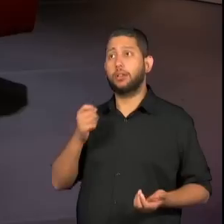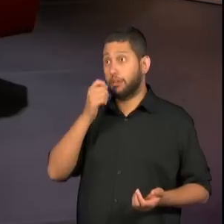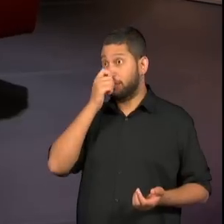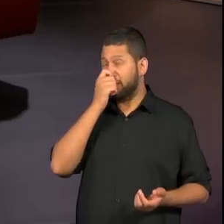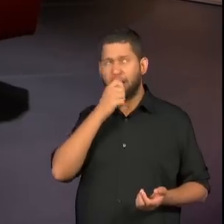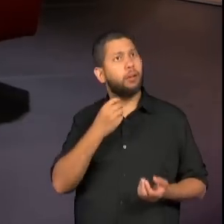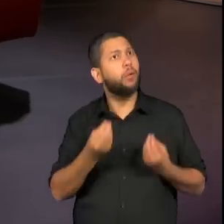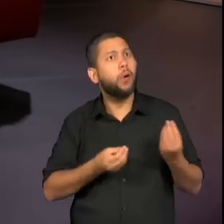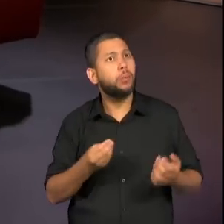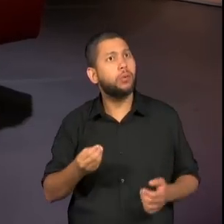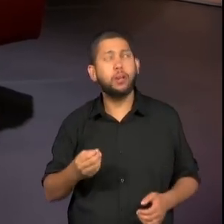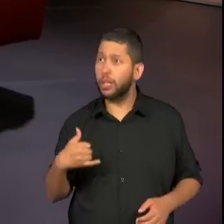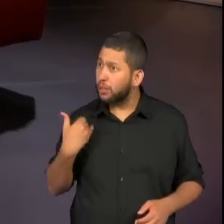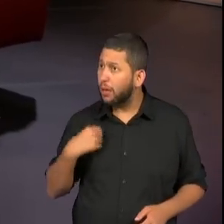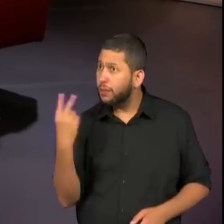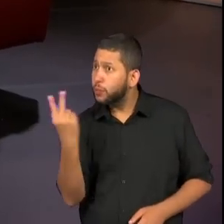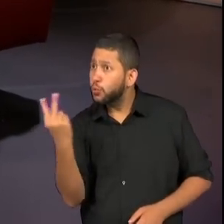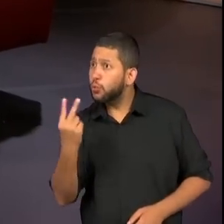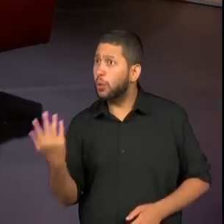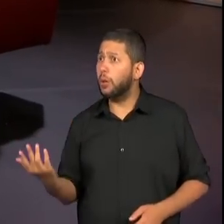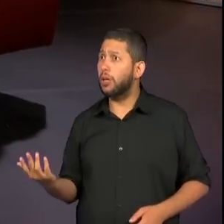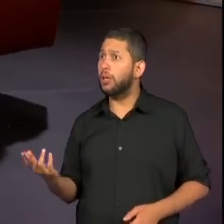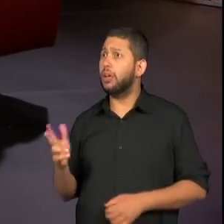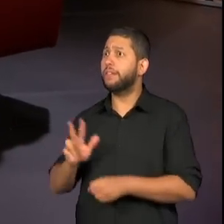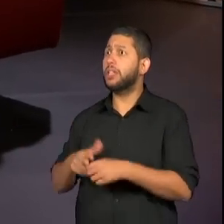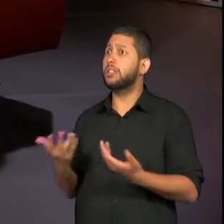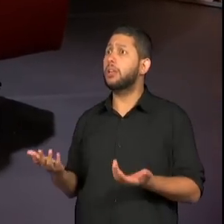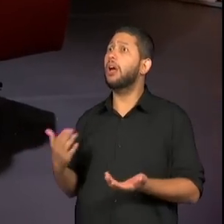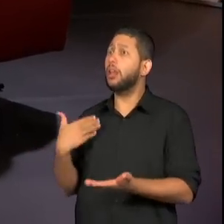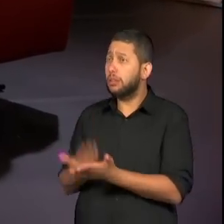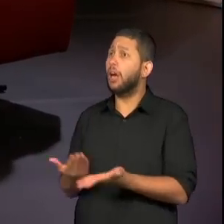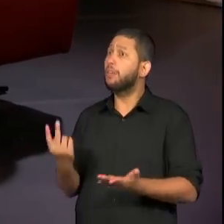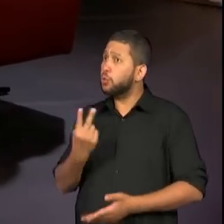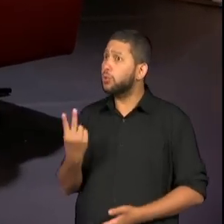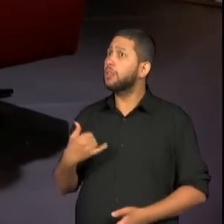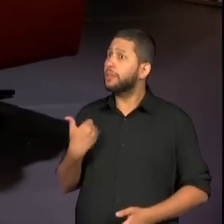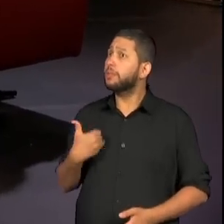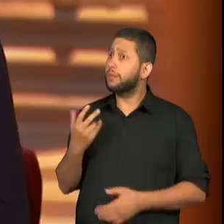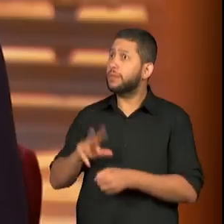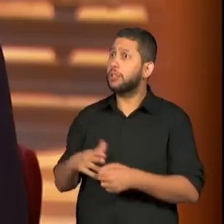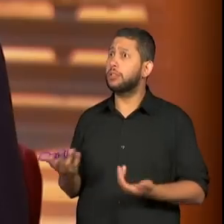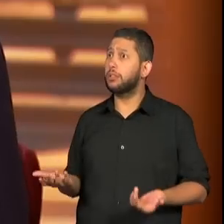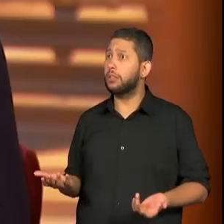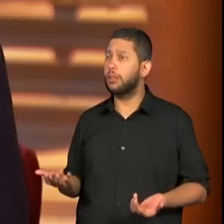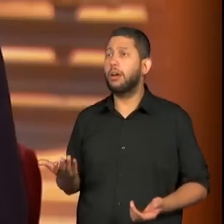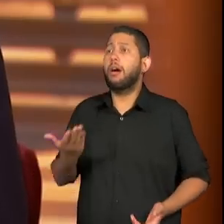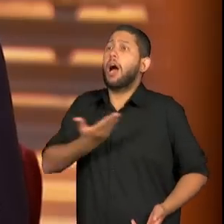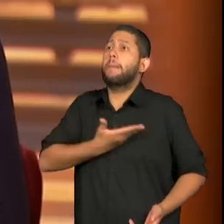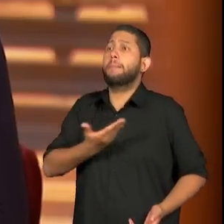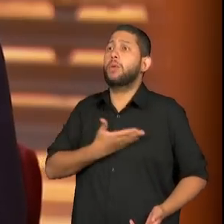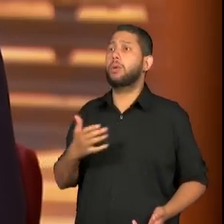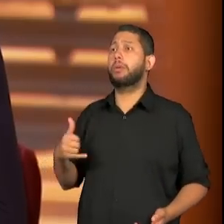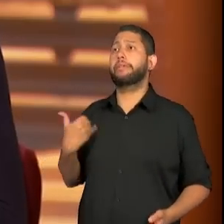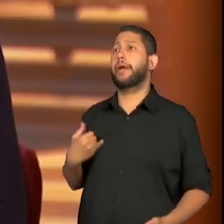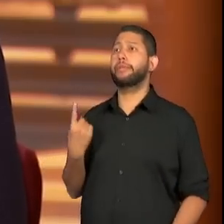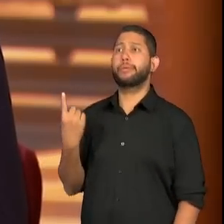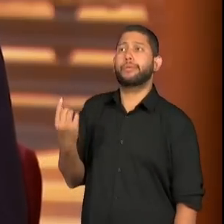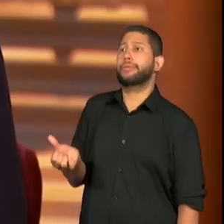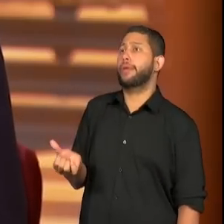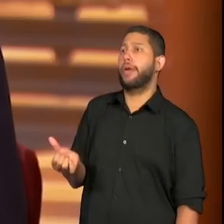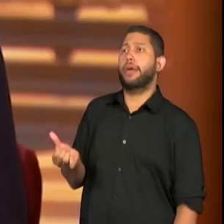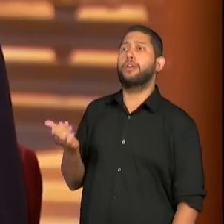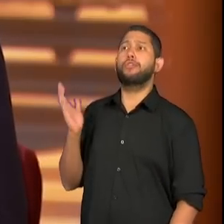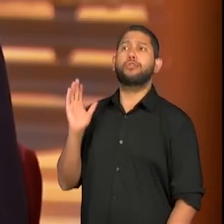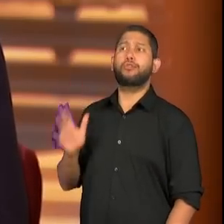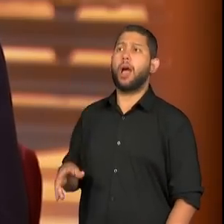Como 22 foi? Anos. Como? 22? Tarde, ah, os meus amigos, tipo, eu tinha amigo com 16 anos que já